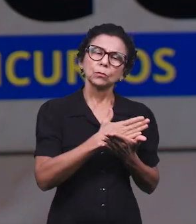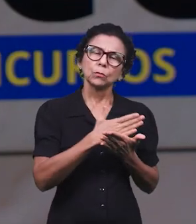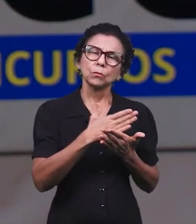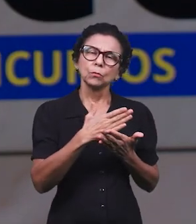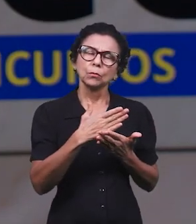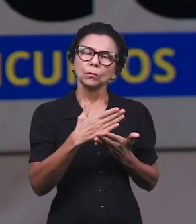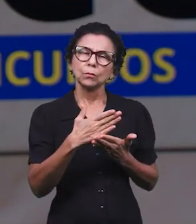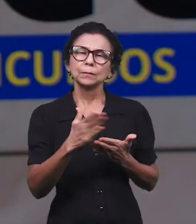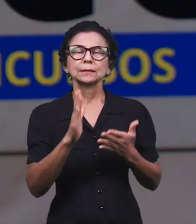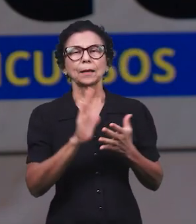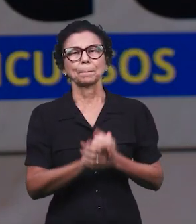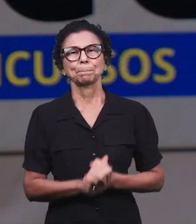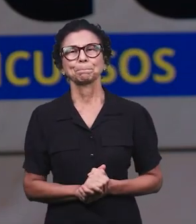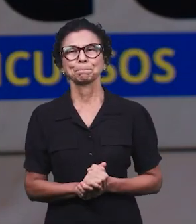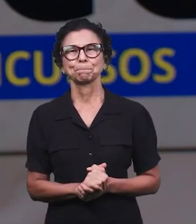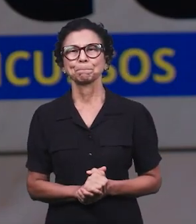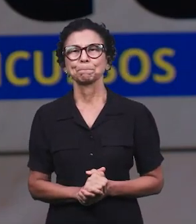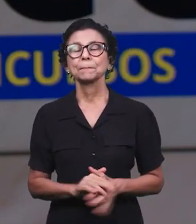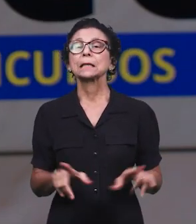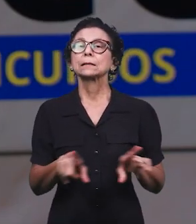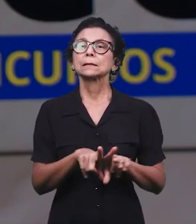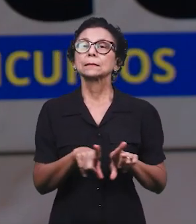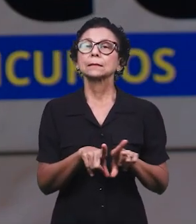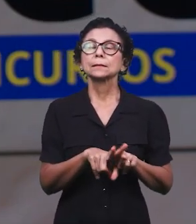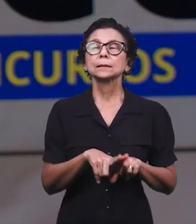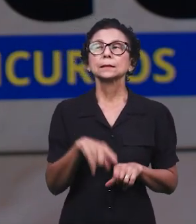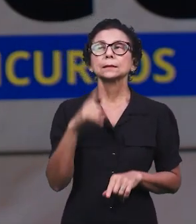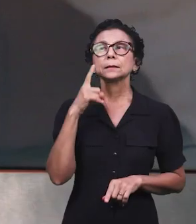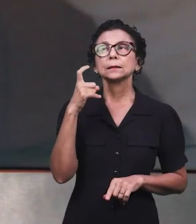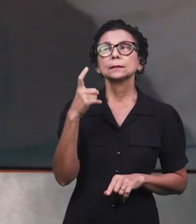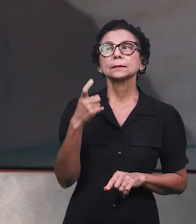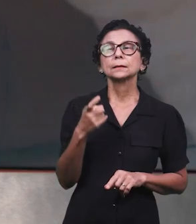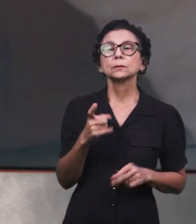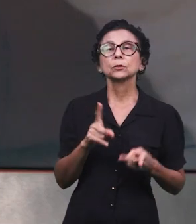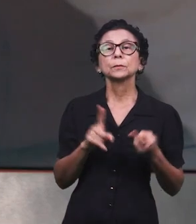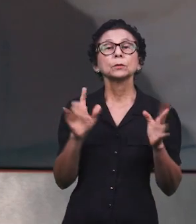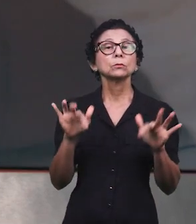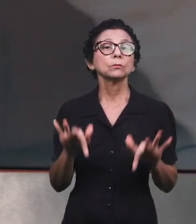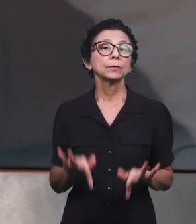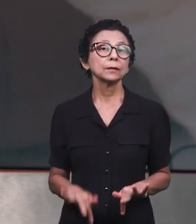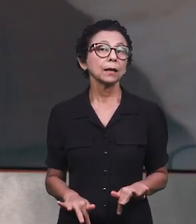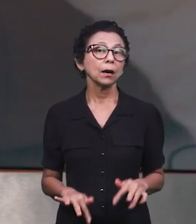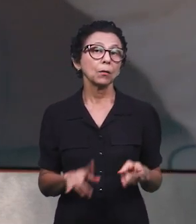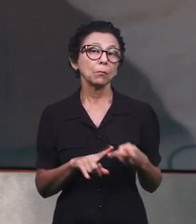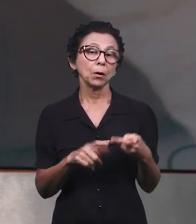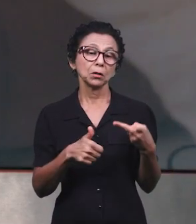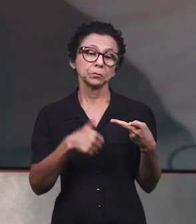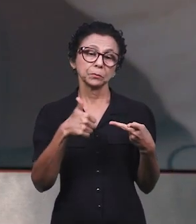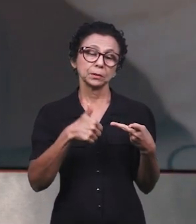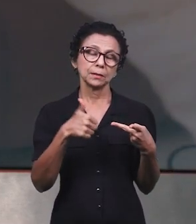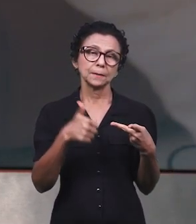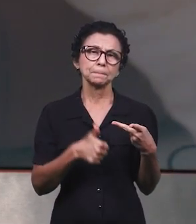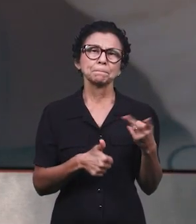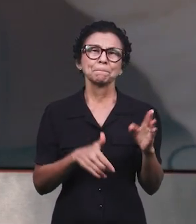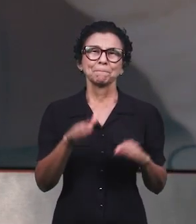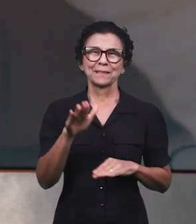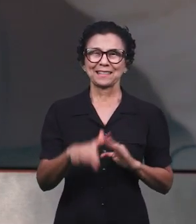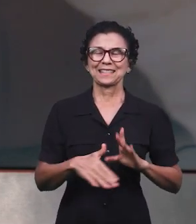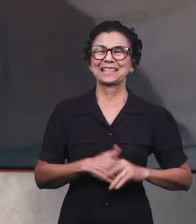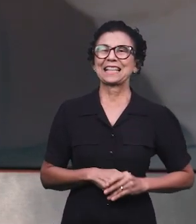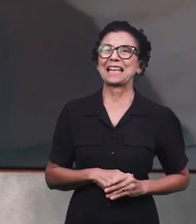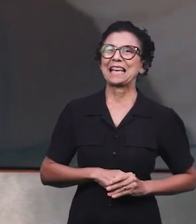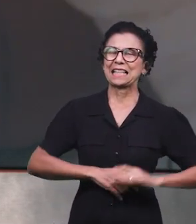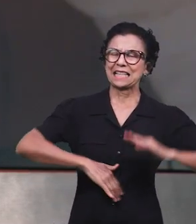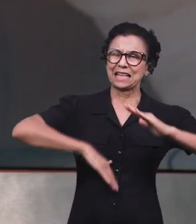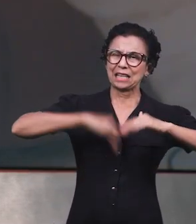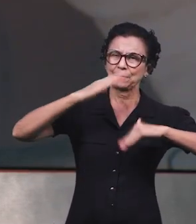nos estudos. E o que eu falo também? Pode ser muito interessante no final. Às vezes, quando você já está bem, já está no ritmo